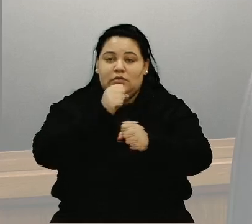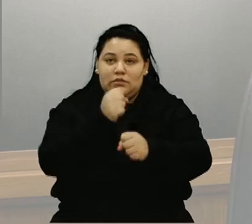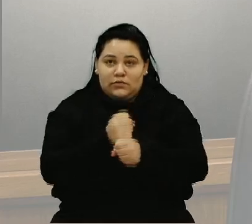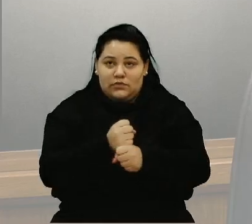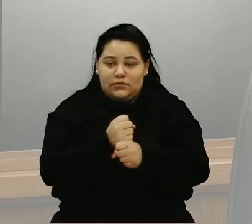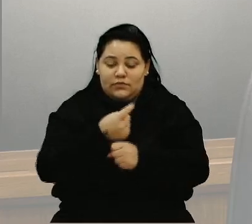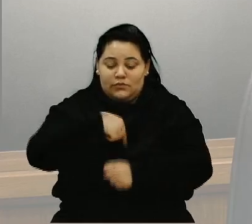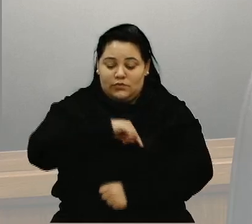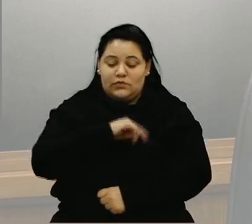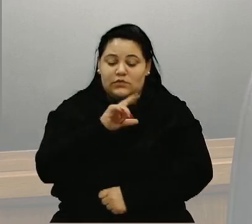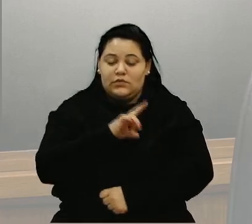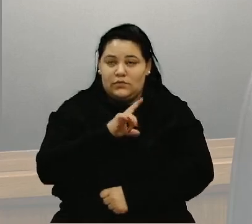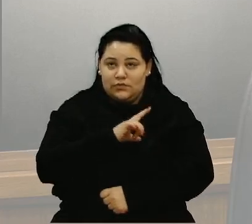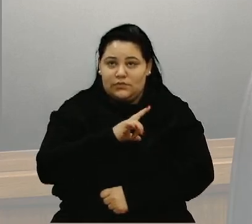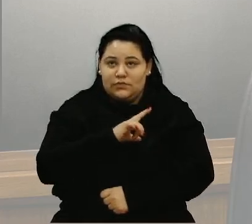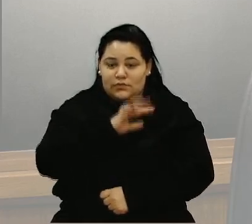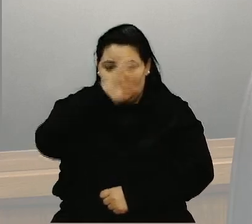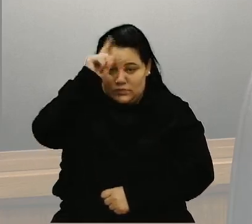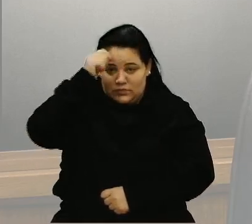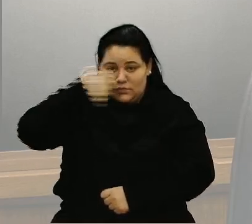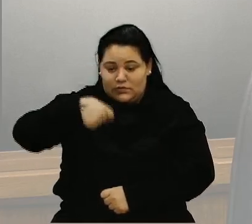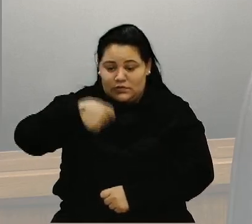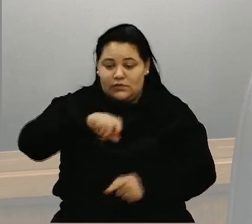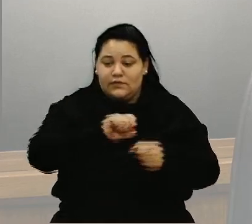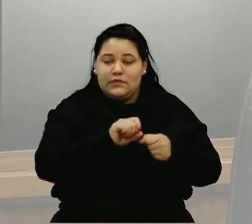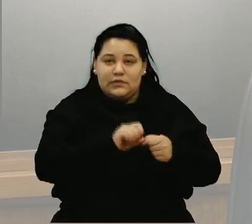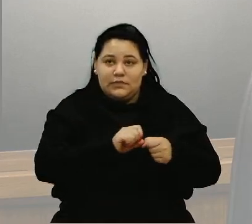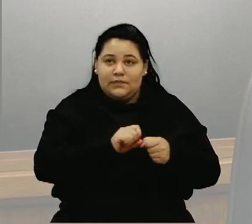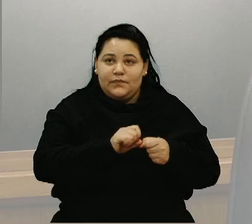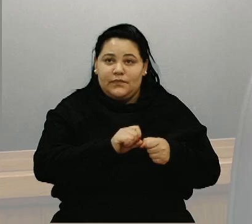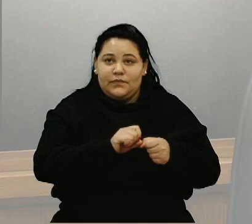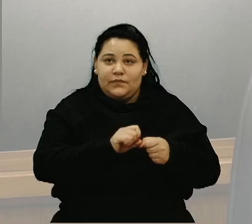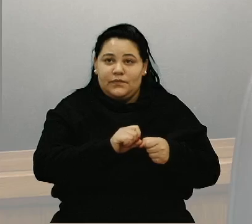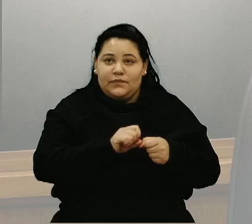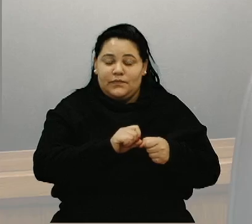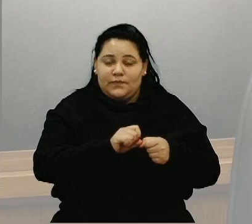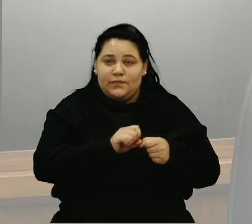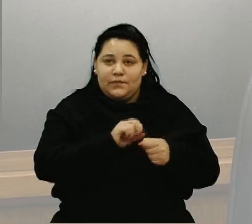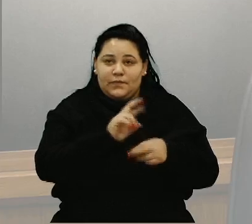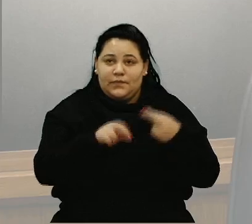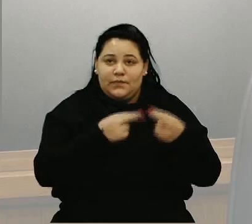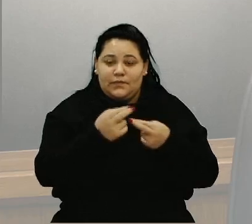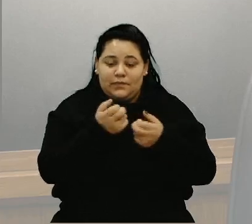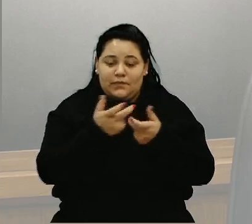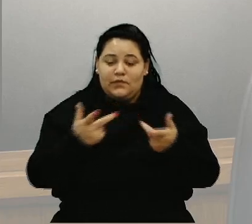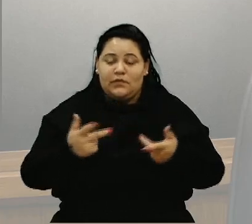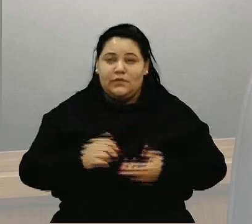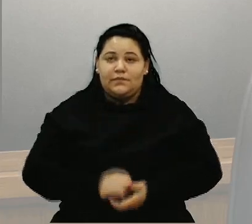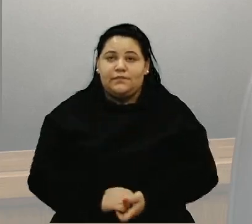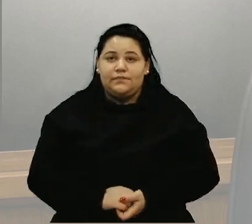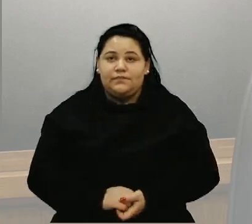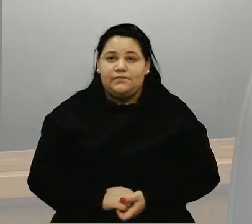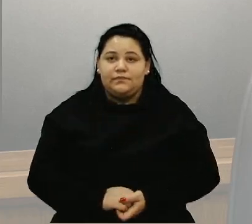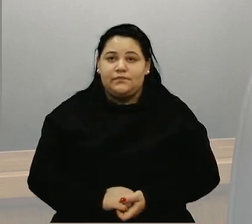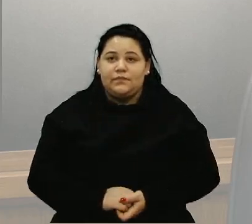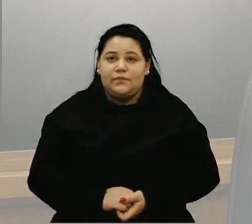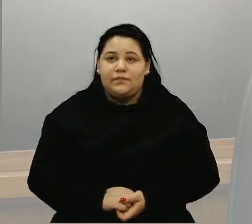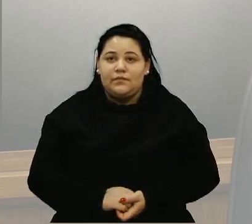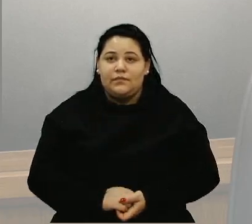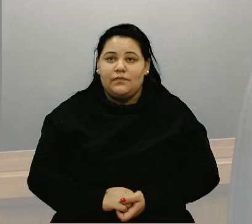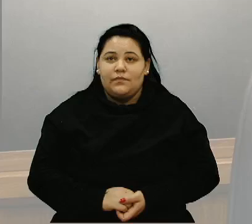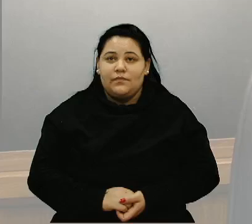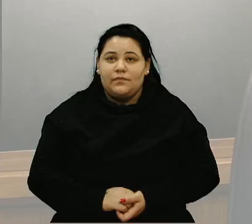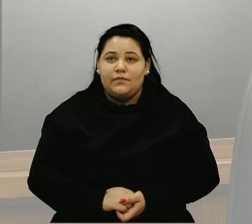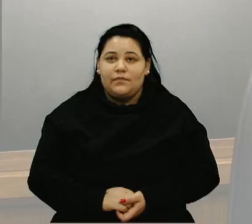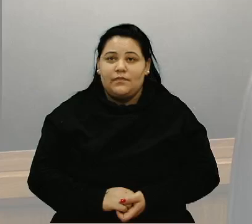temos, o município já tem que fazer alguma coisa em função disso. E o vereador Velocino fez um